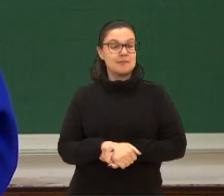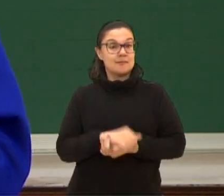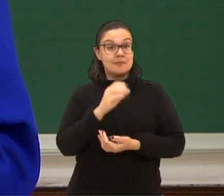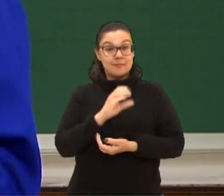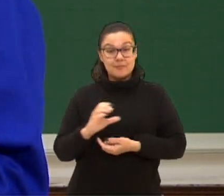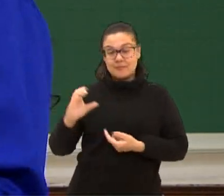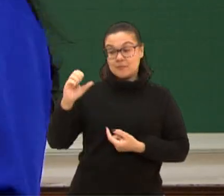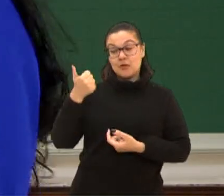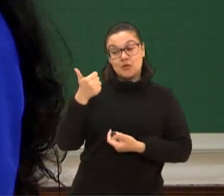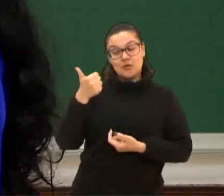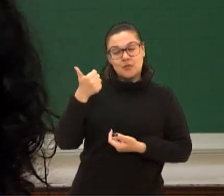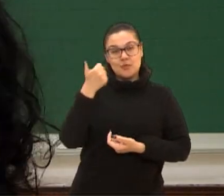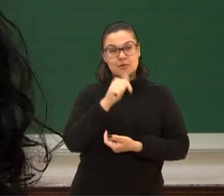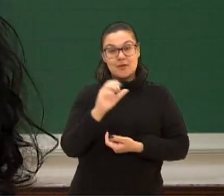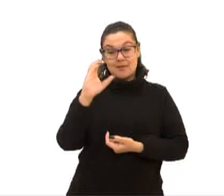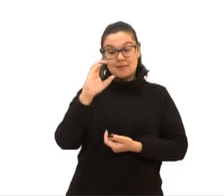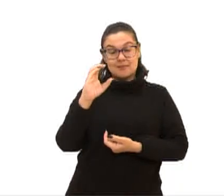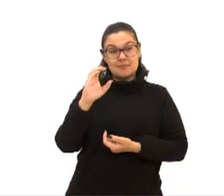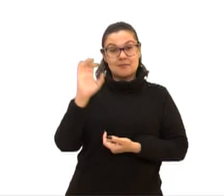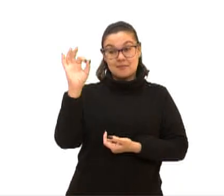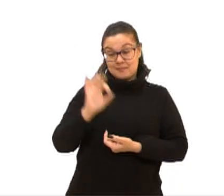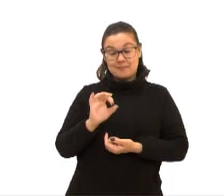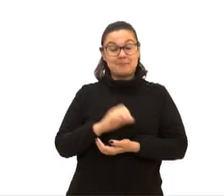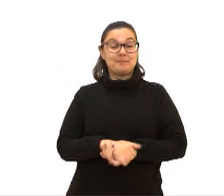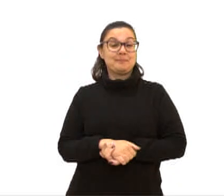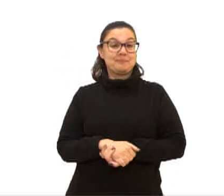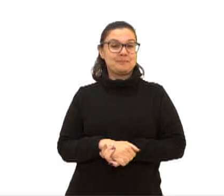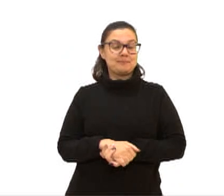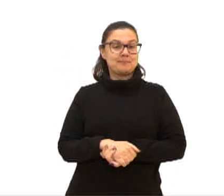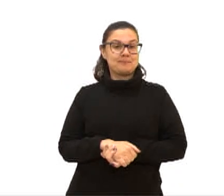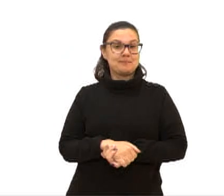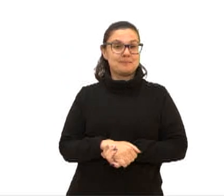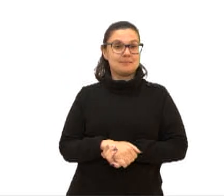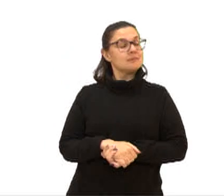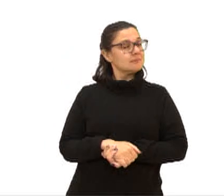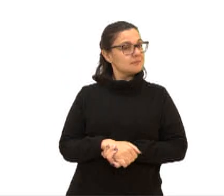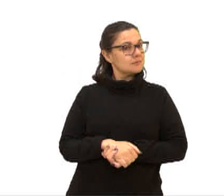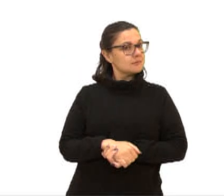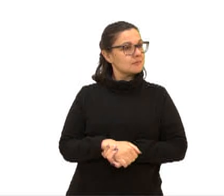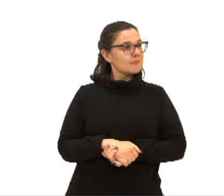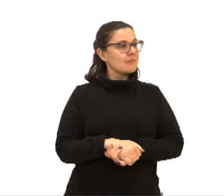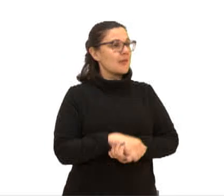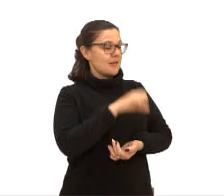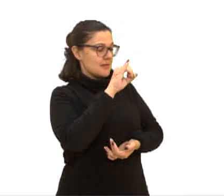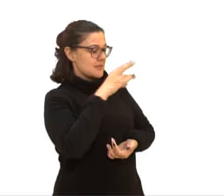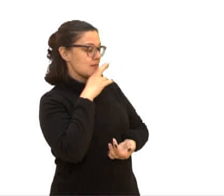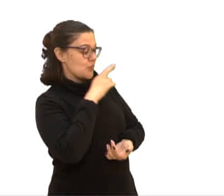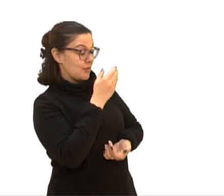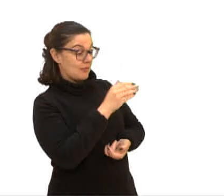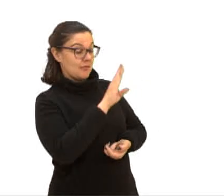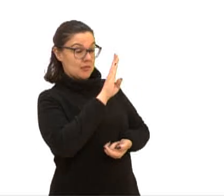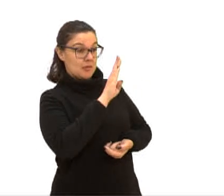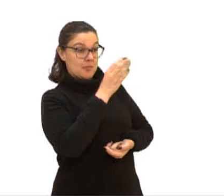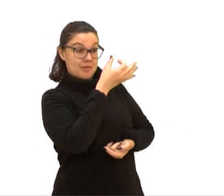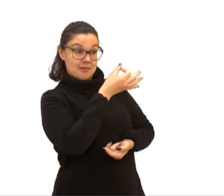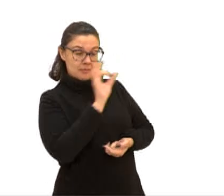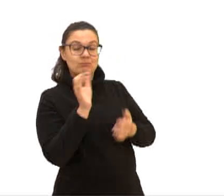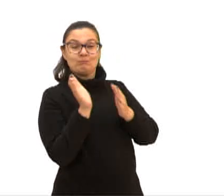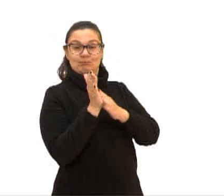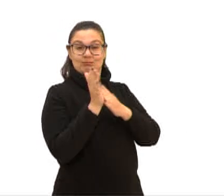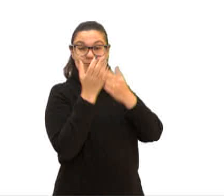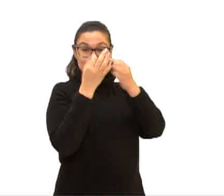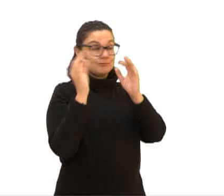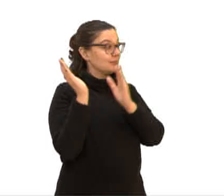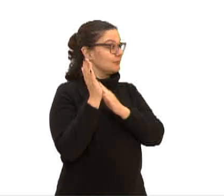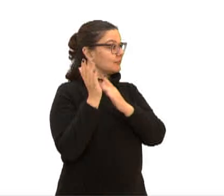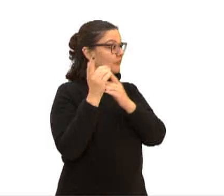Certo. E 12% falou que é a letra C. Ótimo. Quem respondeu a letra B acertou. Lembra que a gente falou que a gente